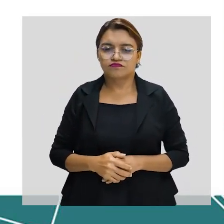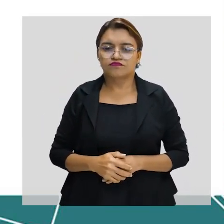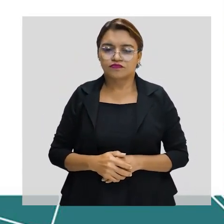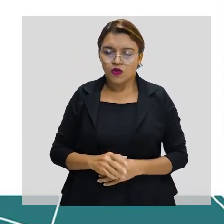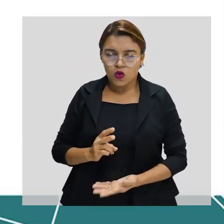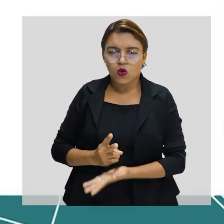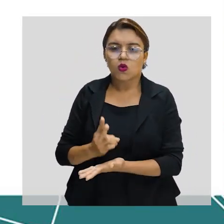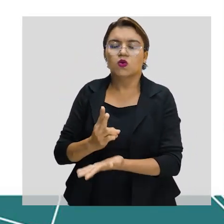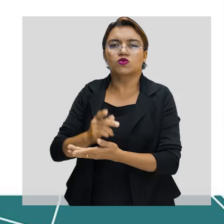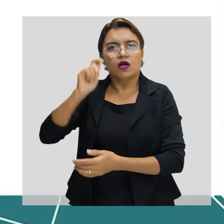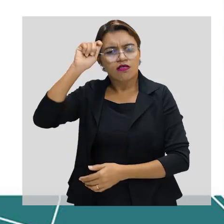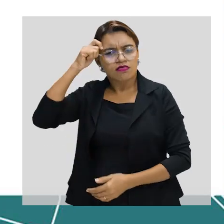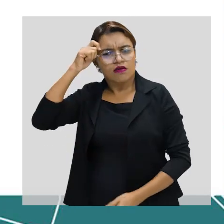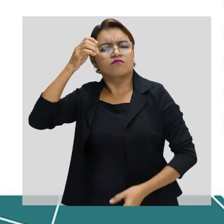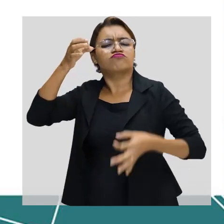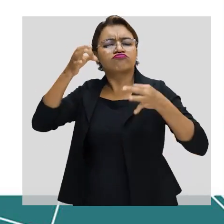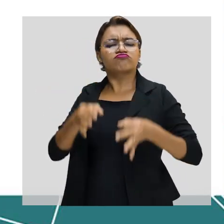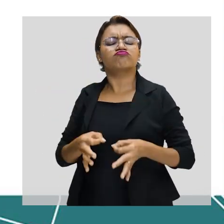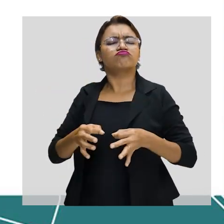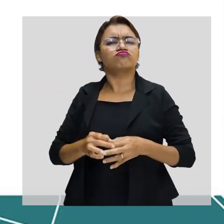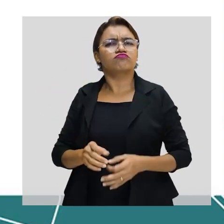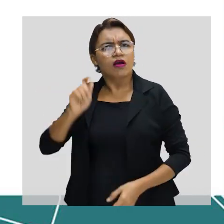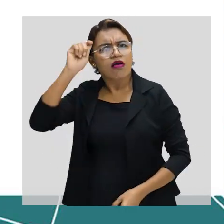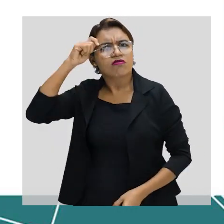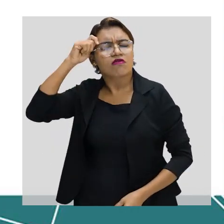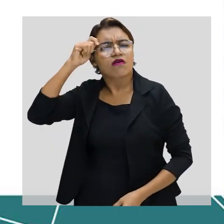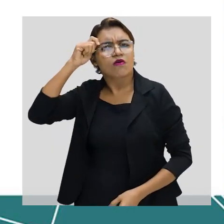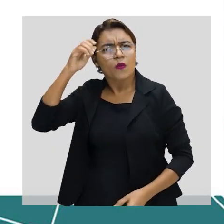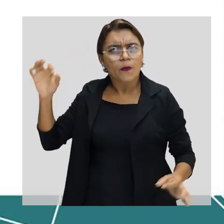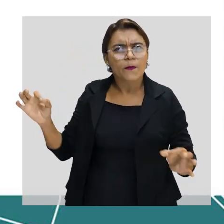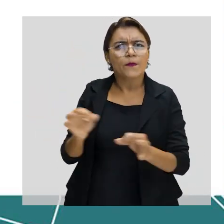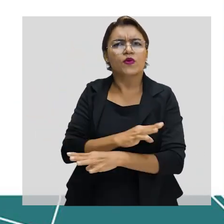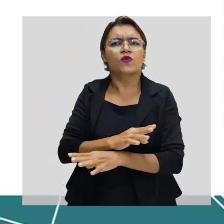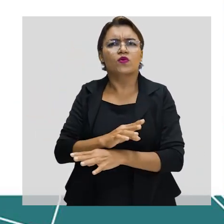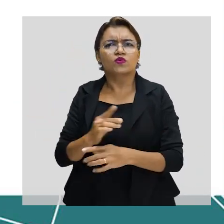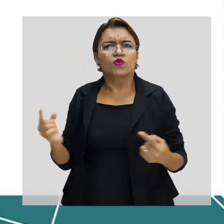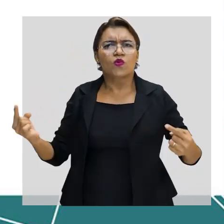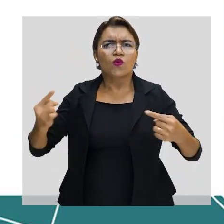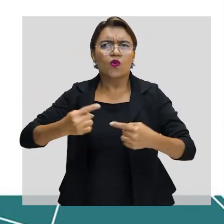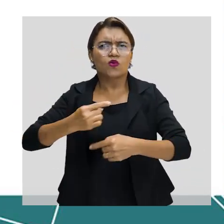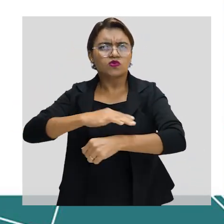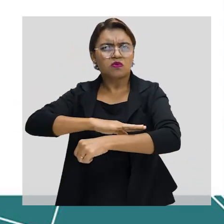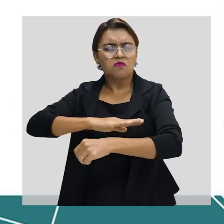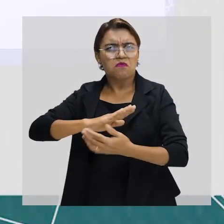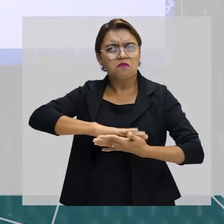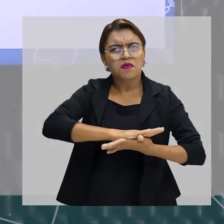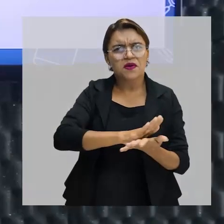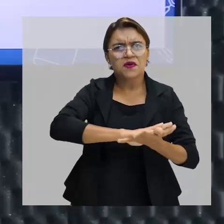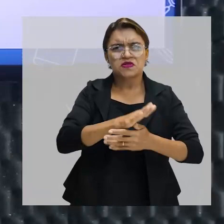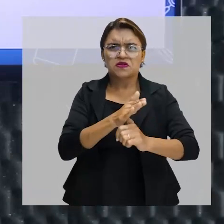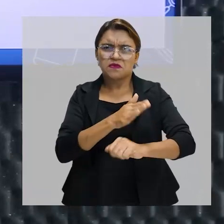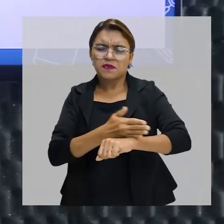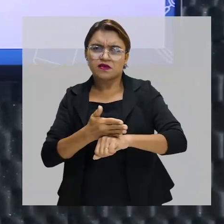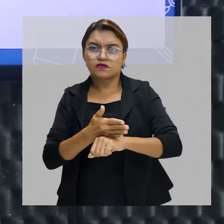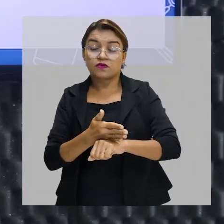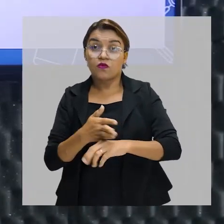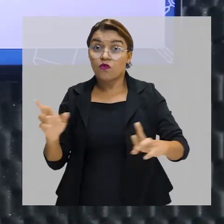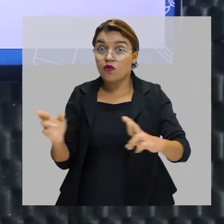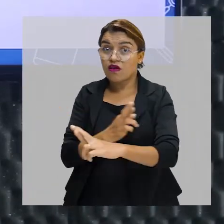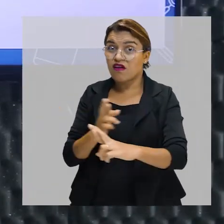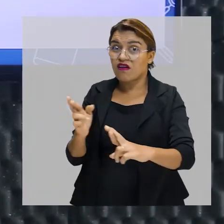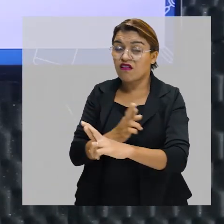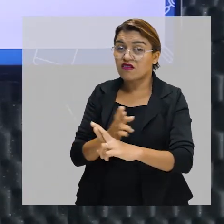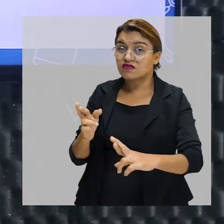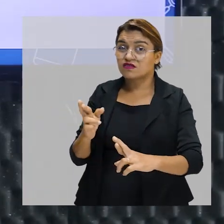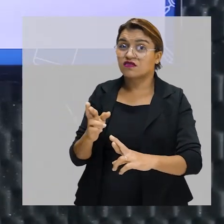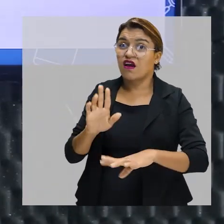reticências. Negro e pronto. Negro pronto contra o preconceito branco. O relacionamento manco.